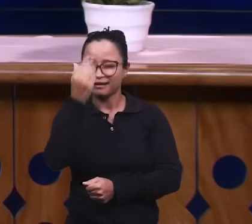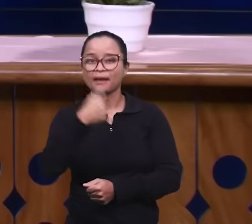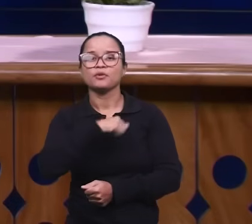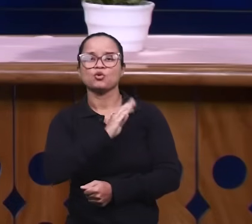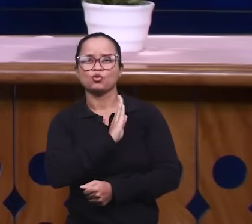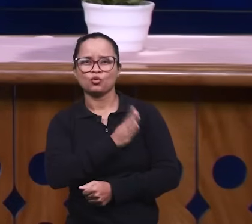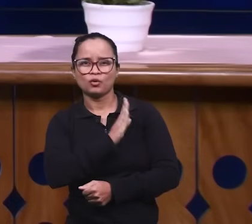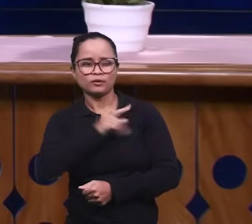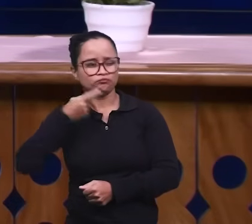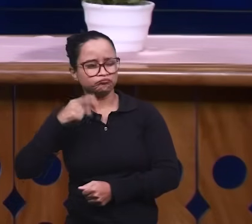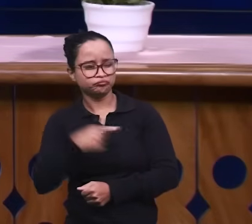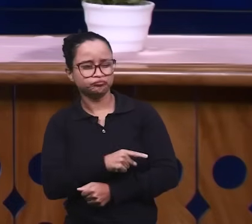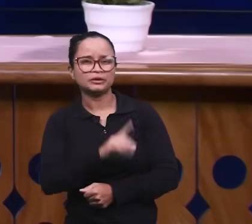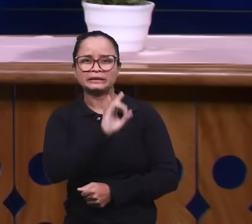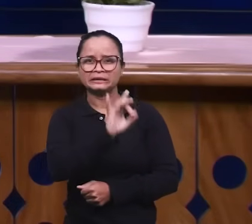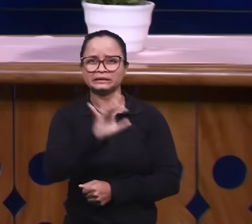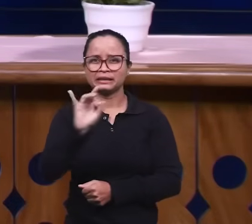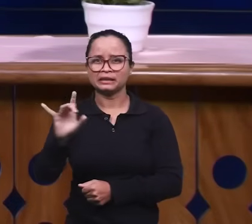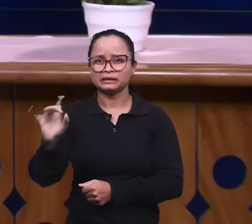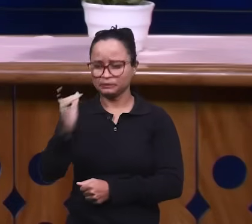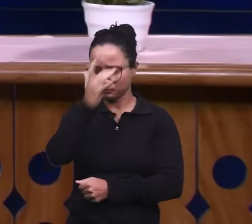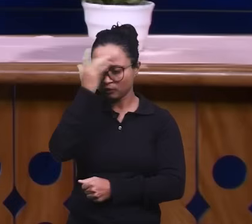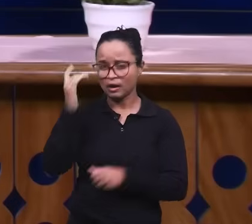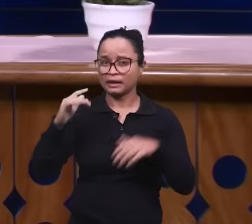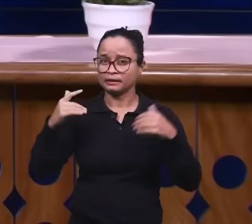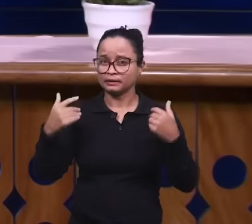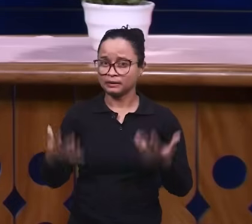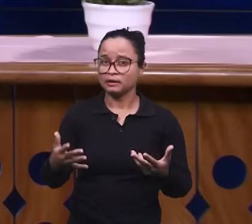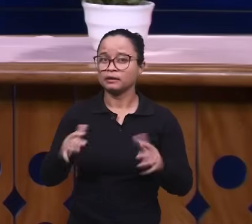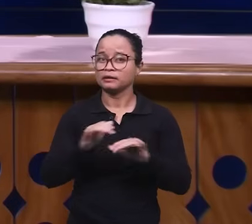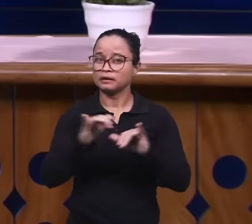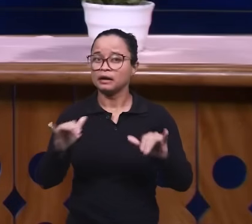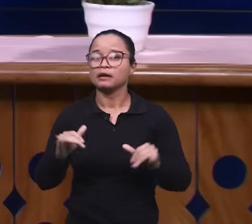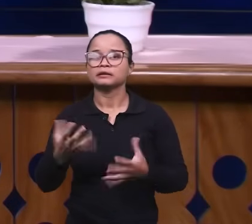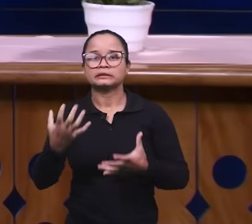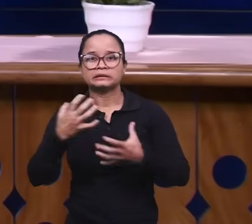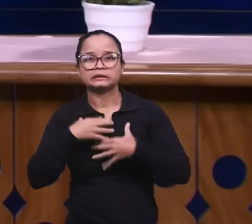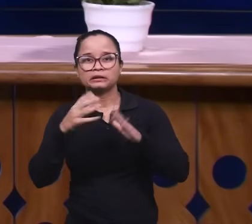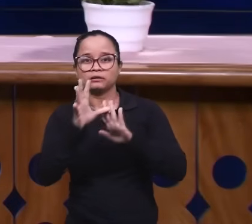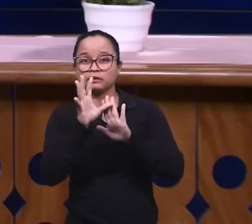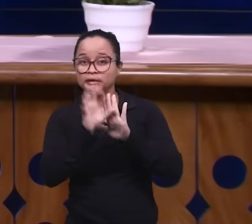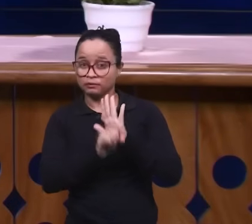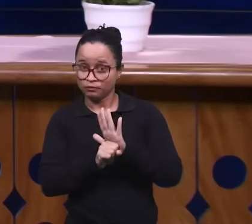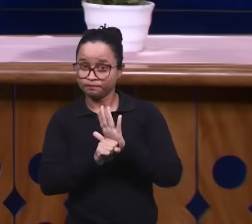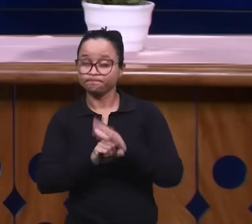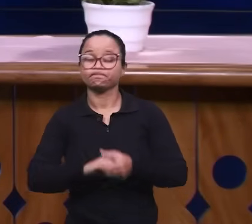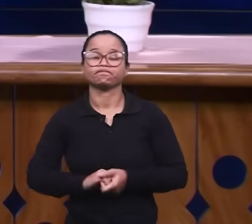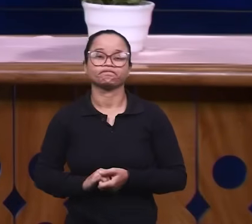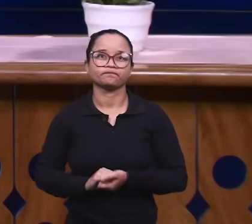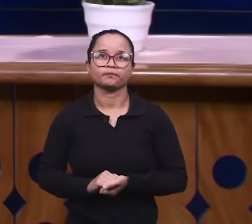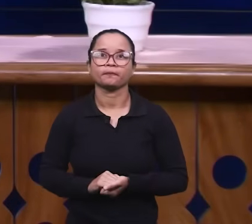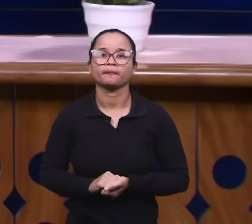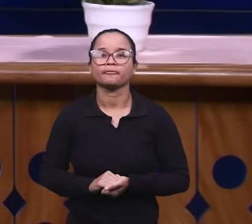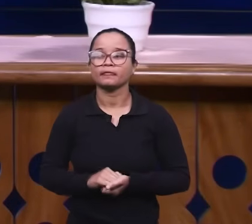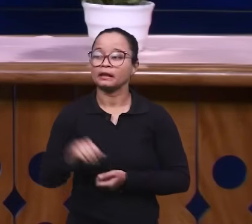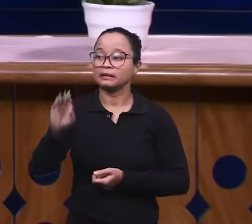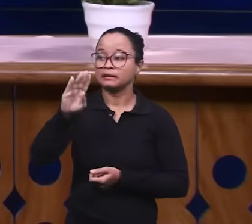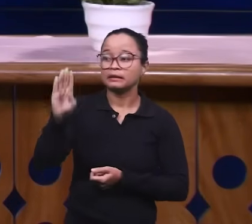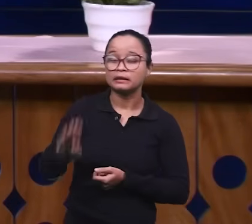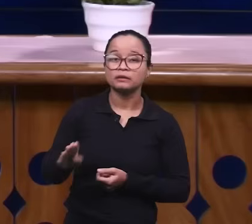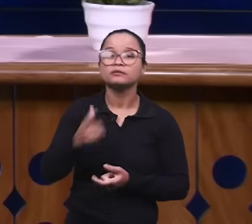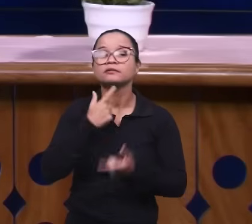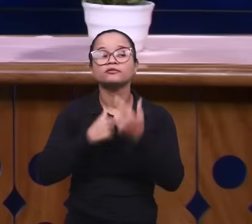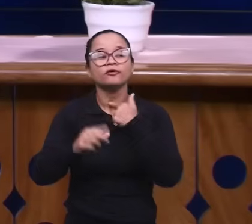coração de cada um. Portanto, podemos dizer que de forma simbólica, Zaqueu queria